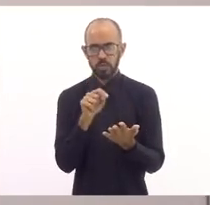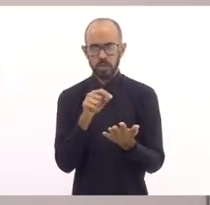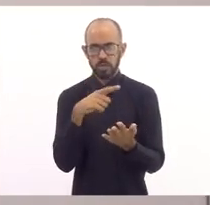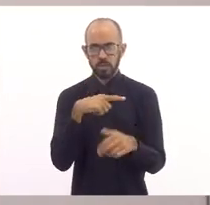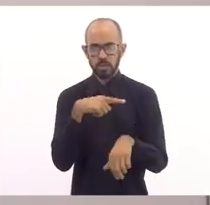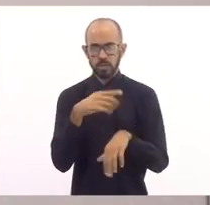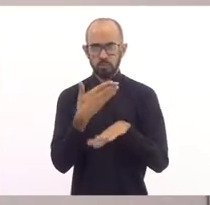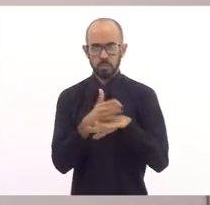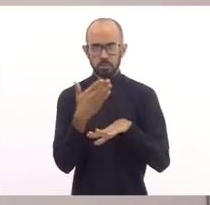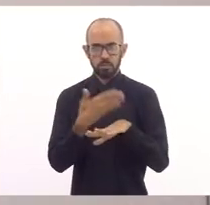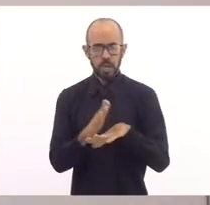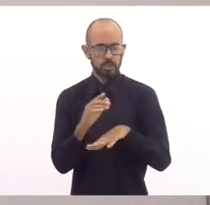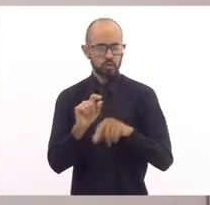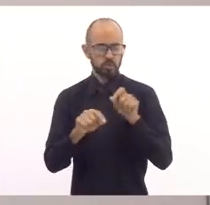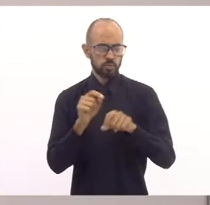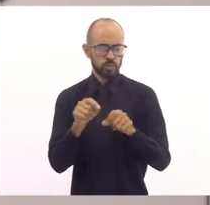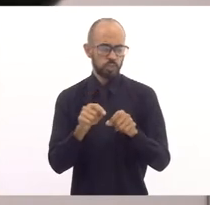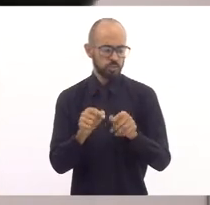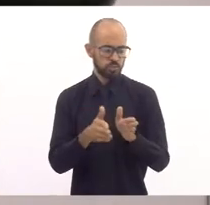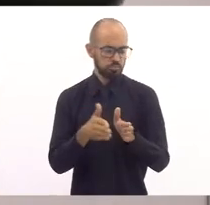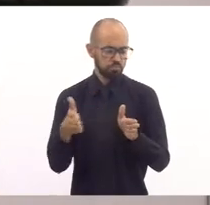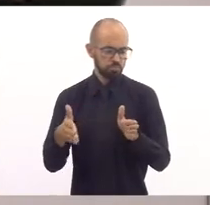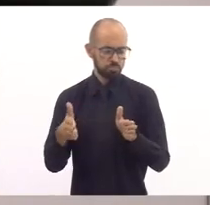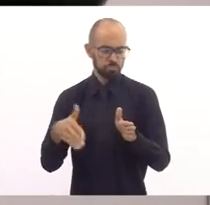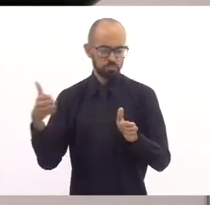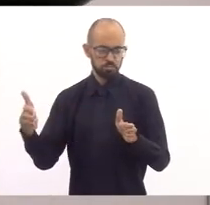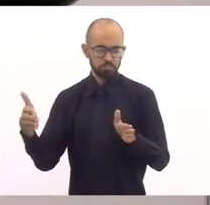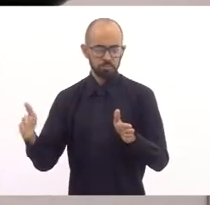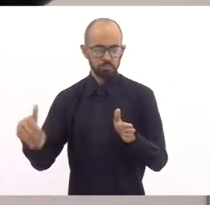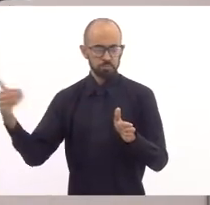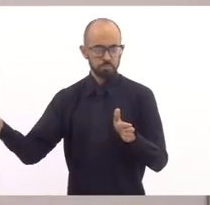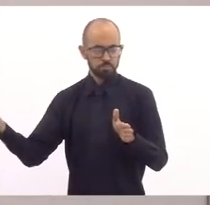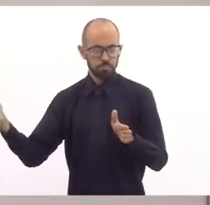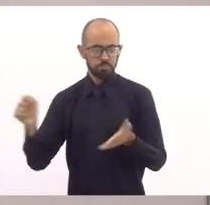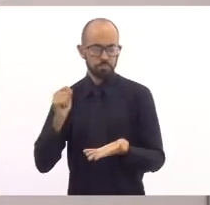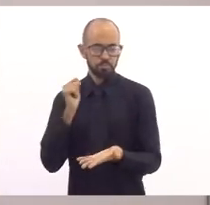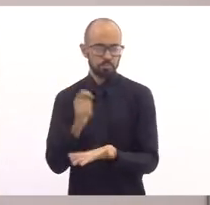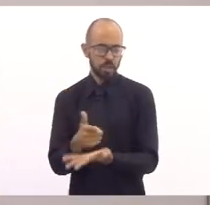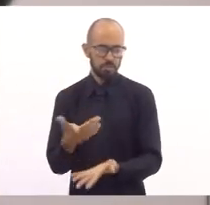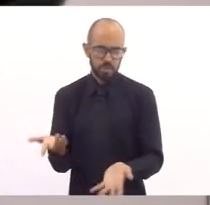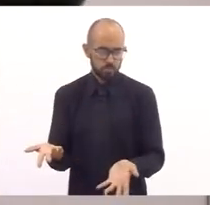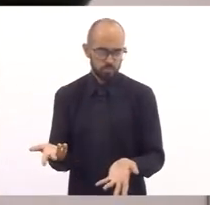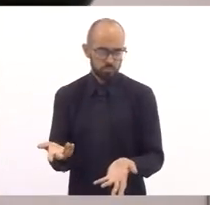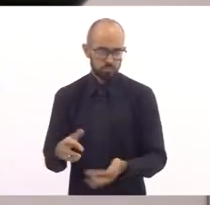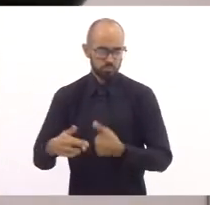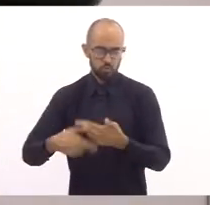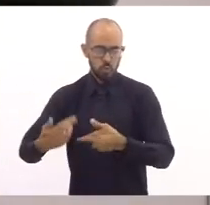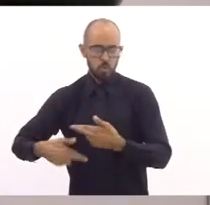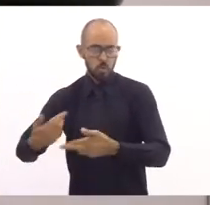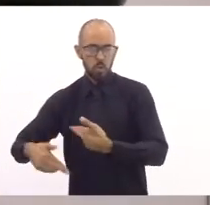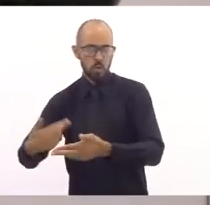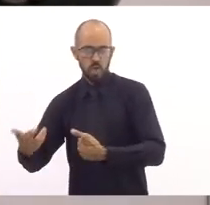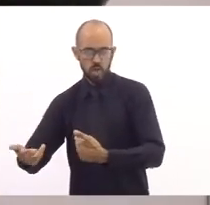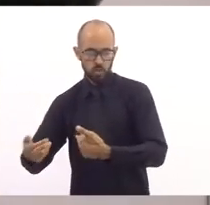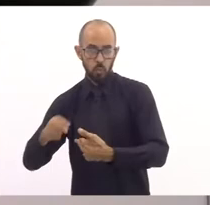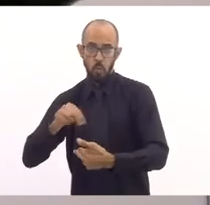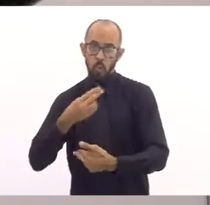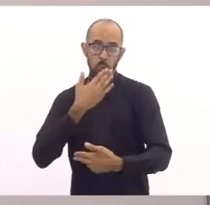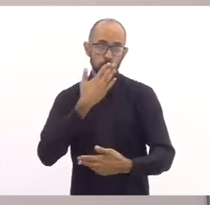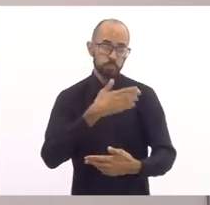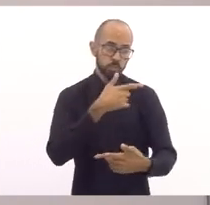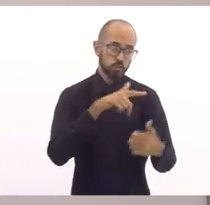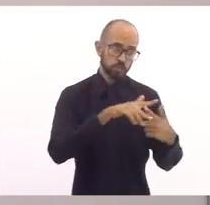de postergar esses pagamentos, seja procrastinando com recursos e mais recursos, seja